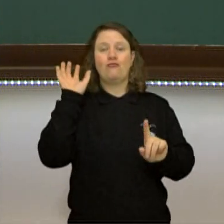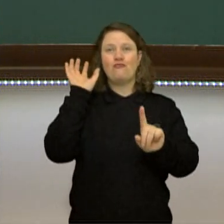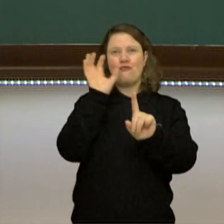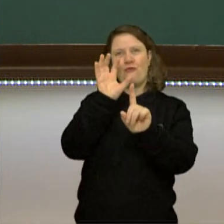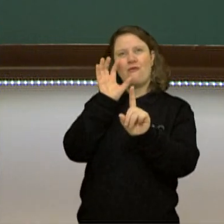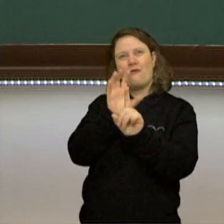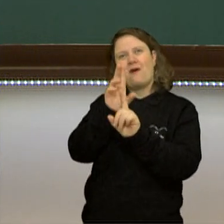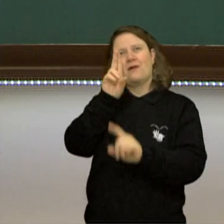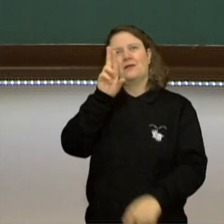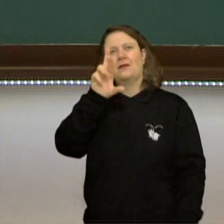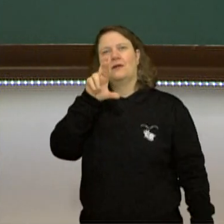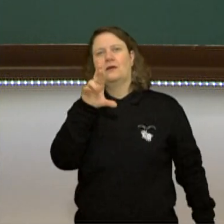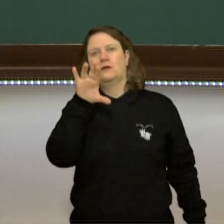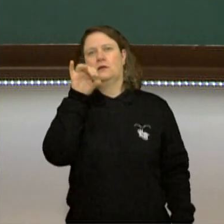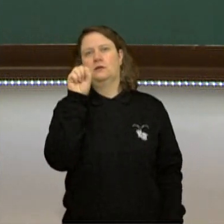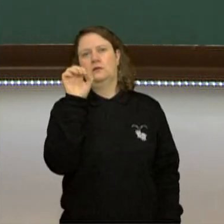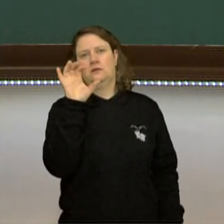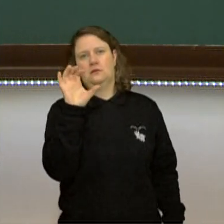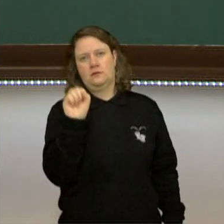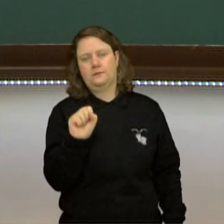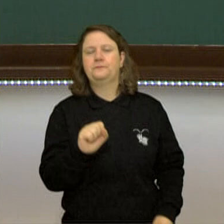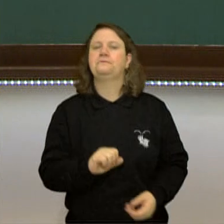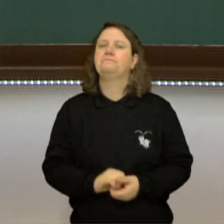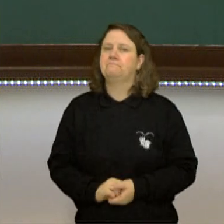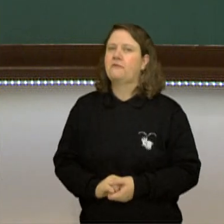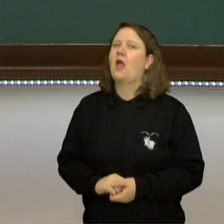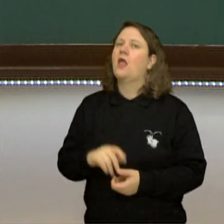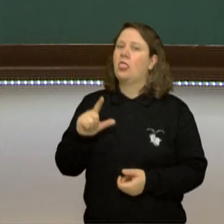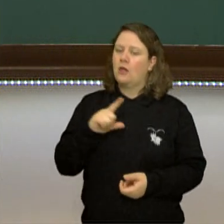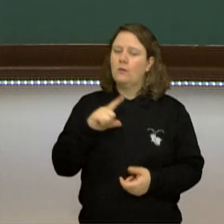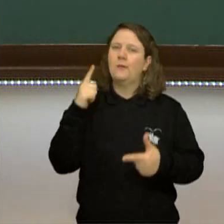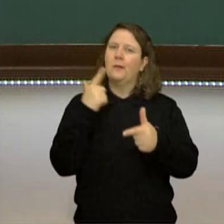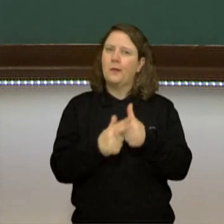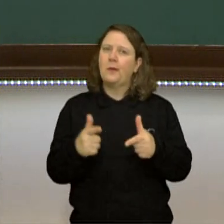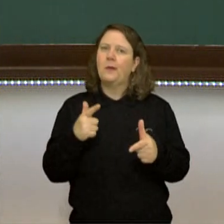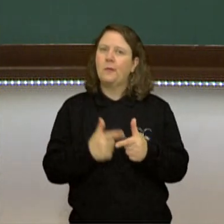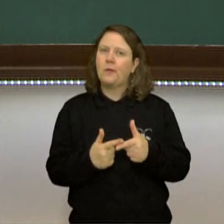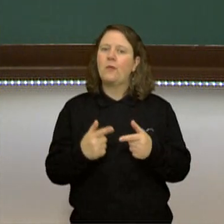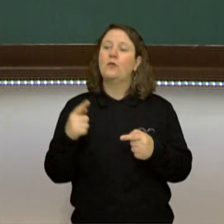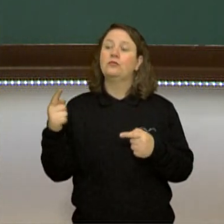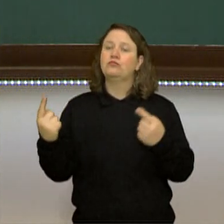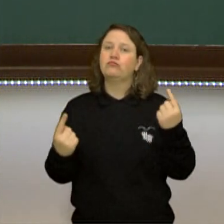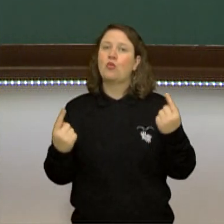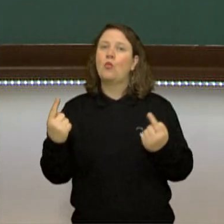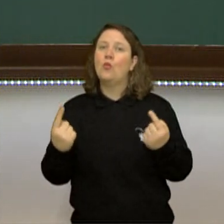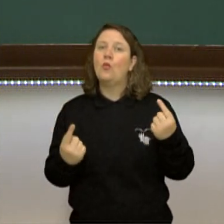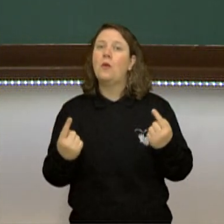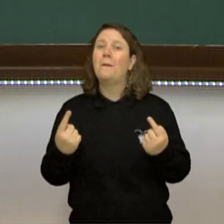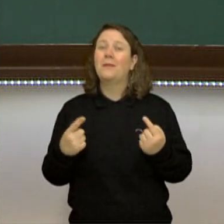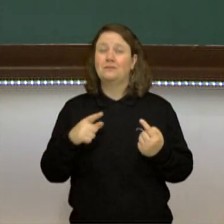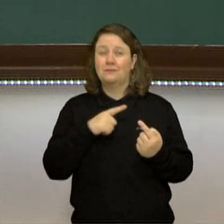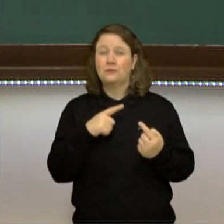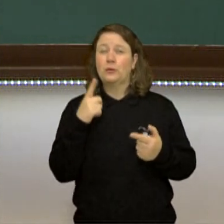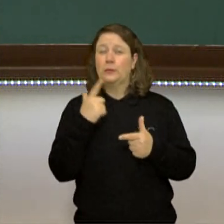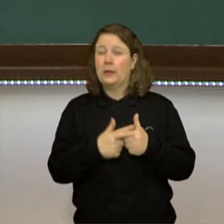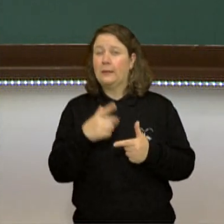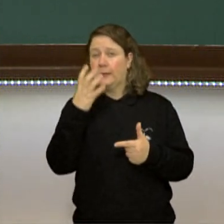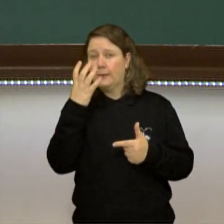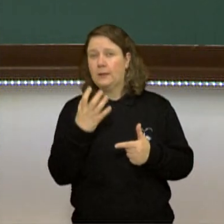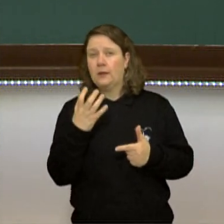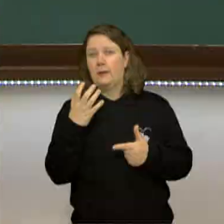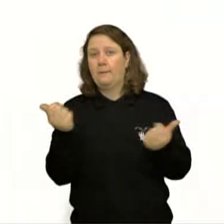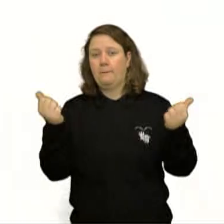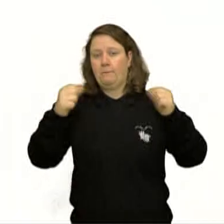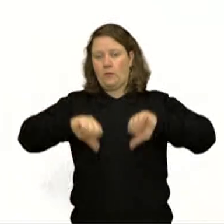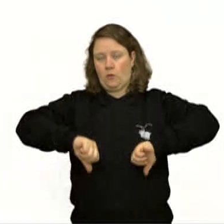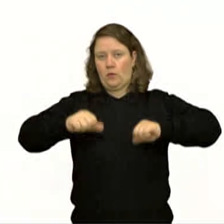Soviética. Esse fato aí vai gerar muito conflito entre os dois, mas uma coisa vai agravar em muito isso, que é o quê?